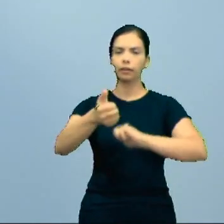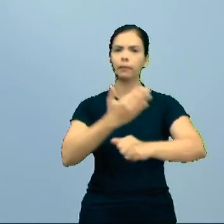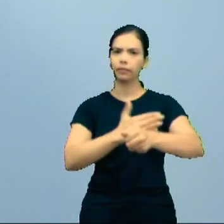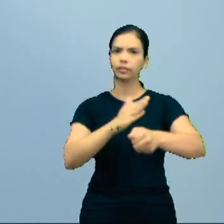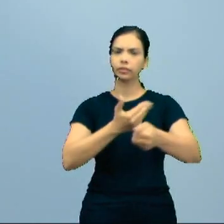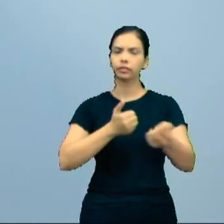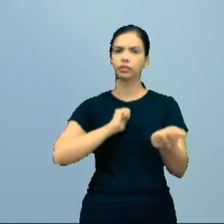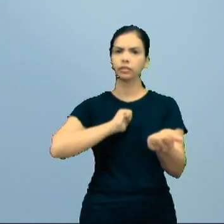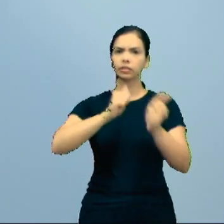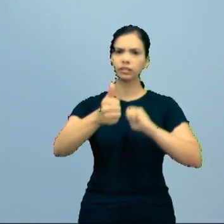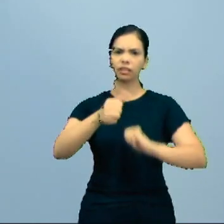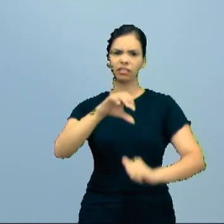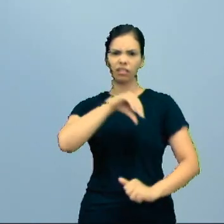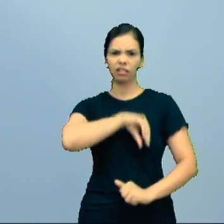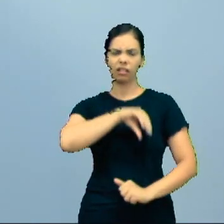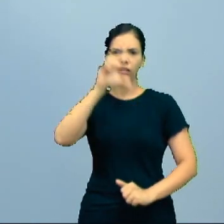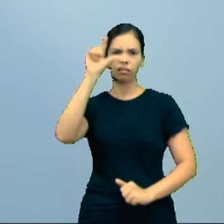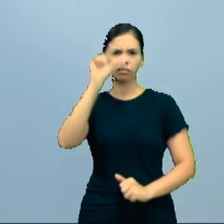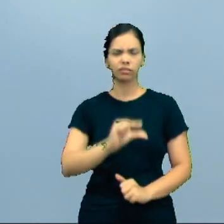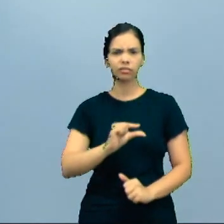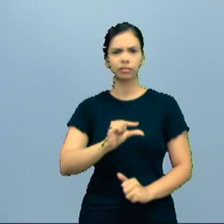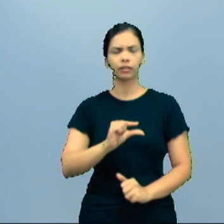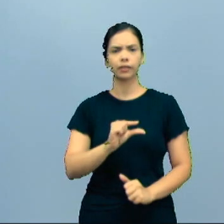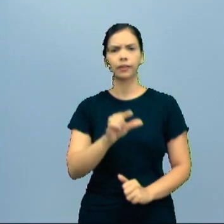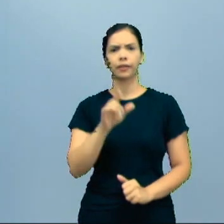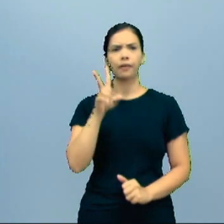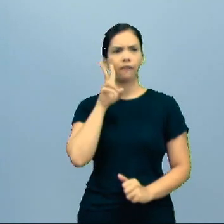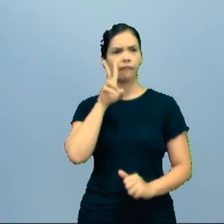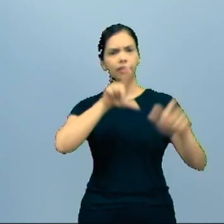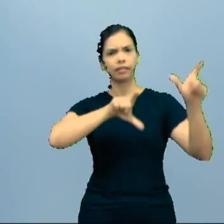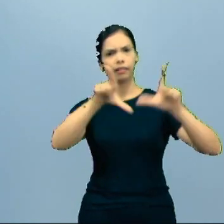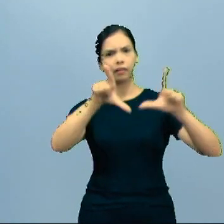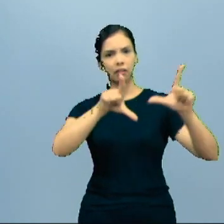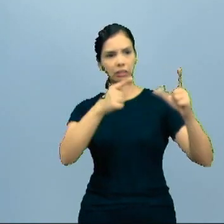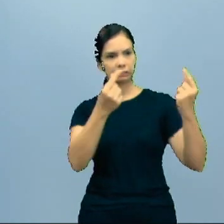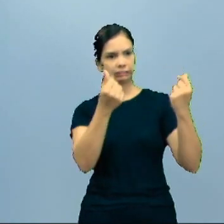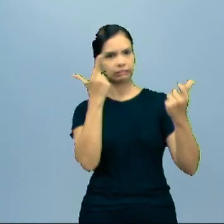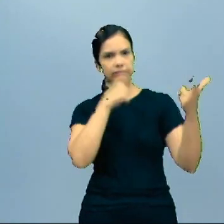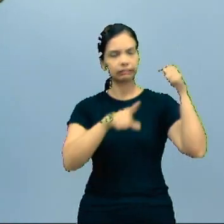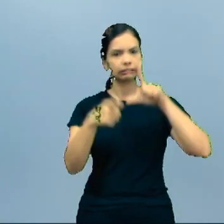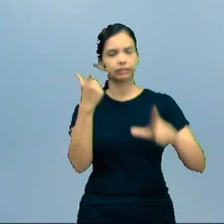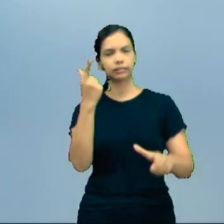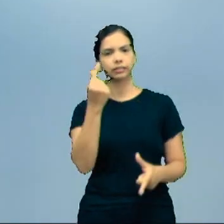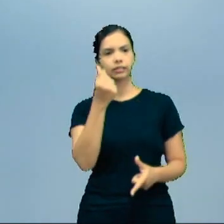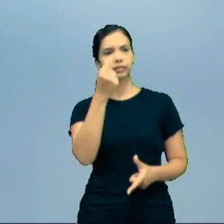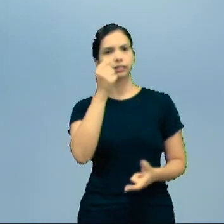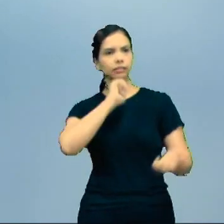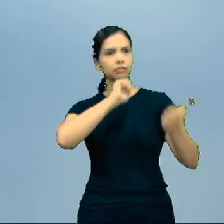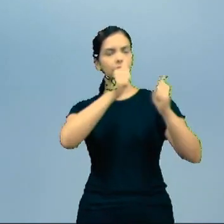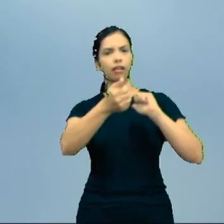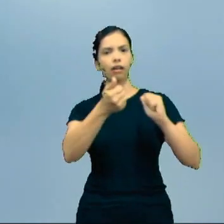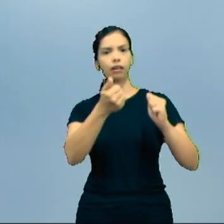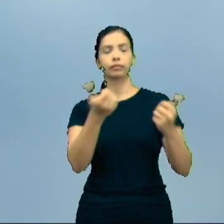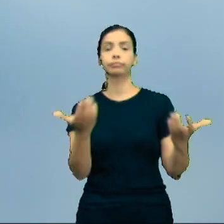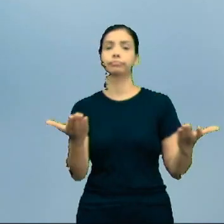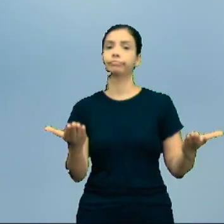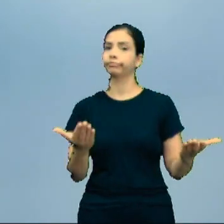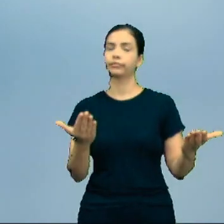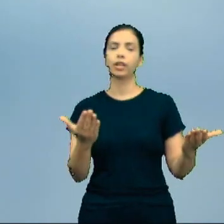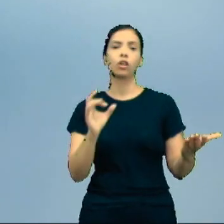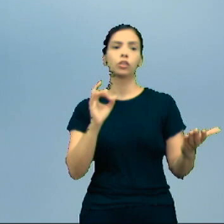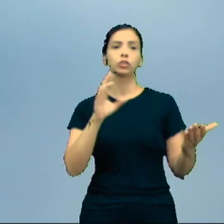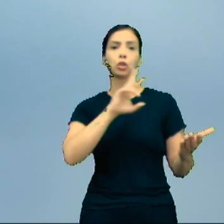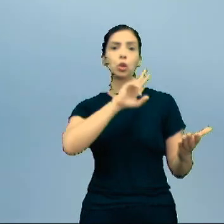com baixos salários. Então, o que a gente vê na televisão é apenas os grandes atletas, as grandes